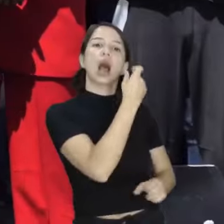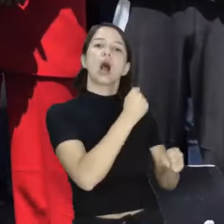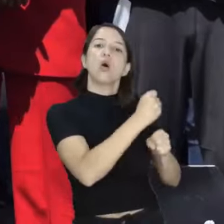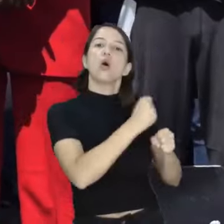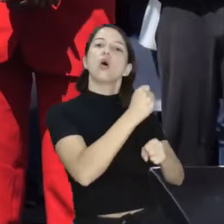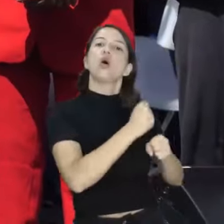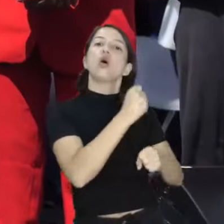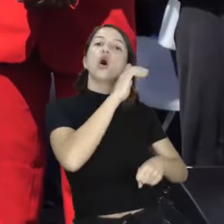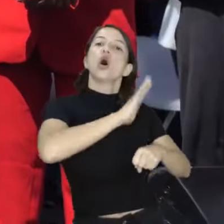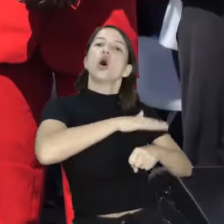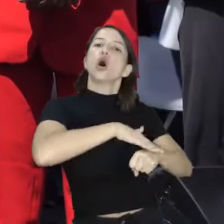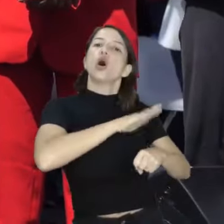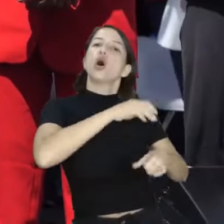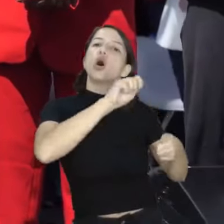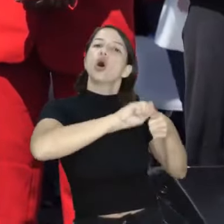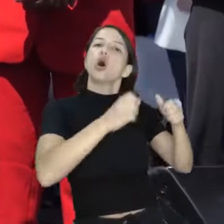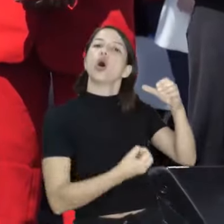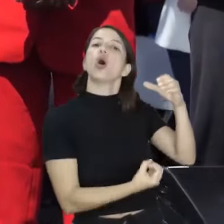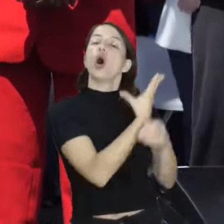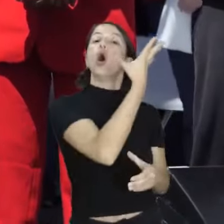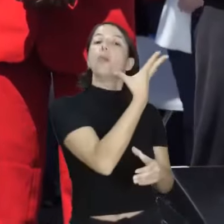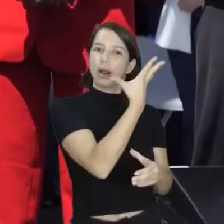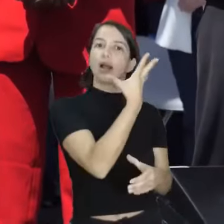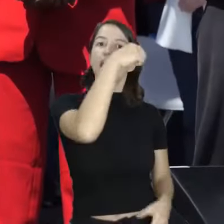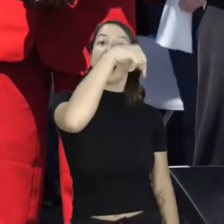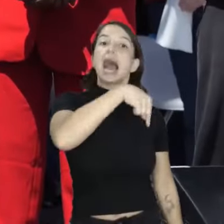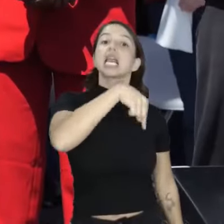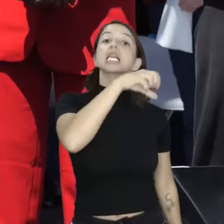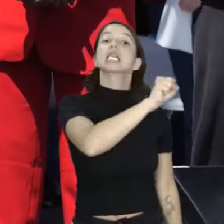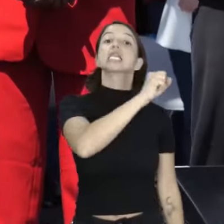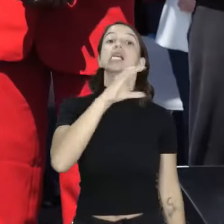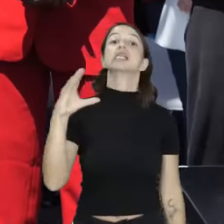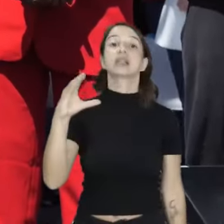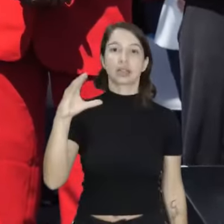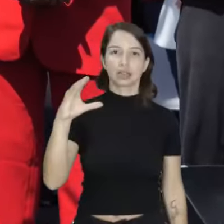Uma obra que ele fez nessa cidade.